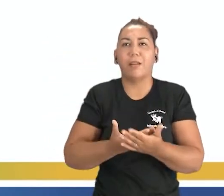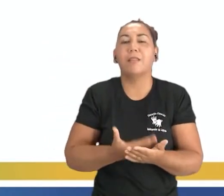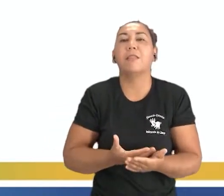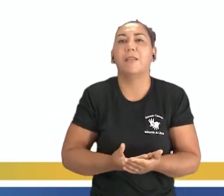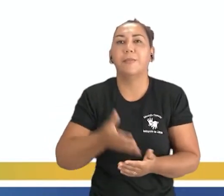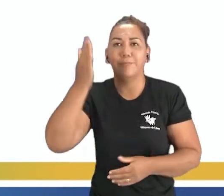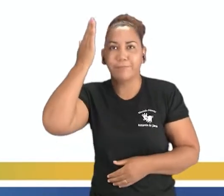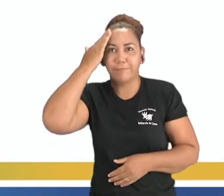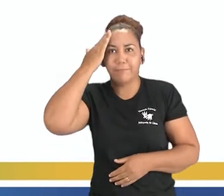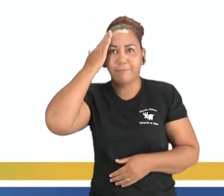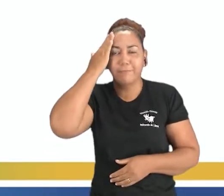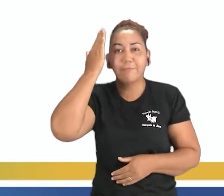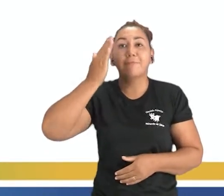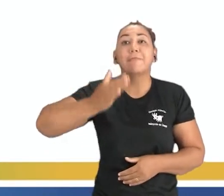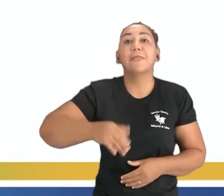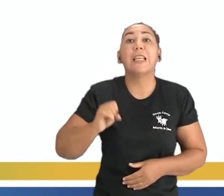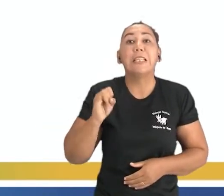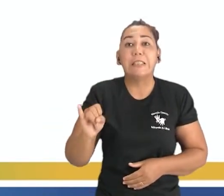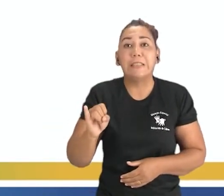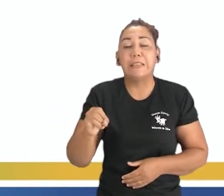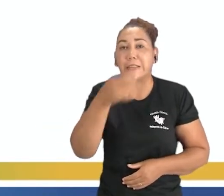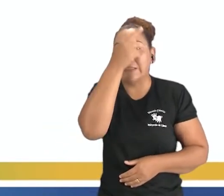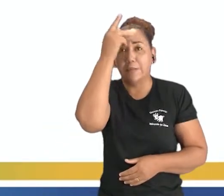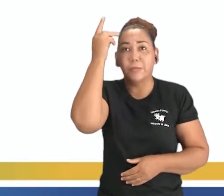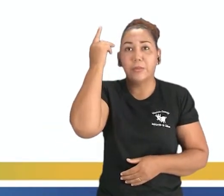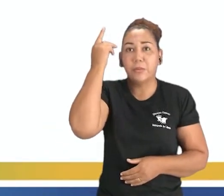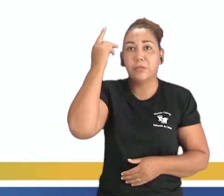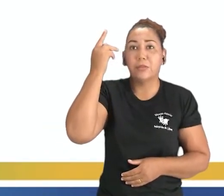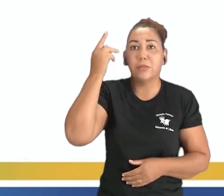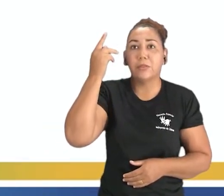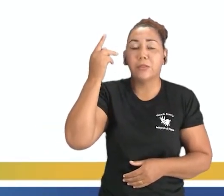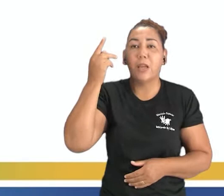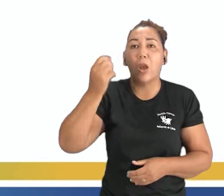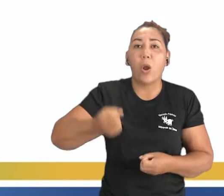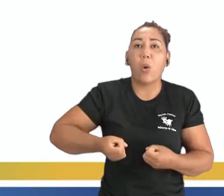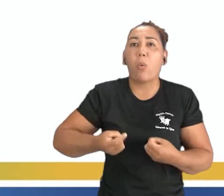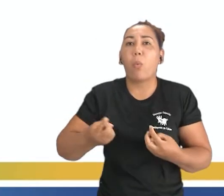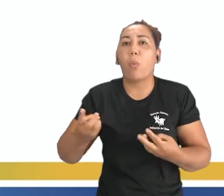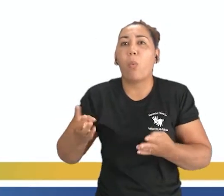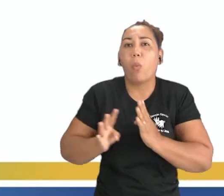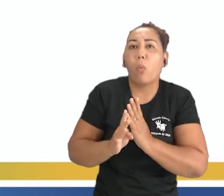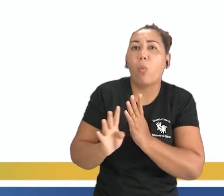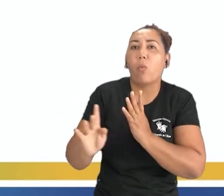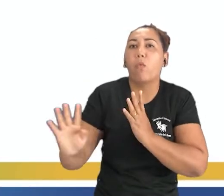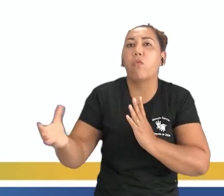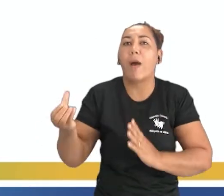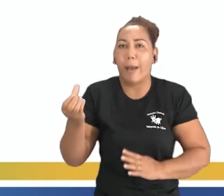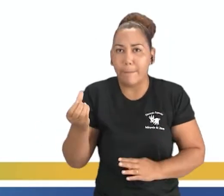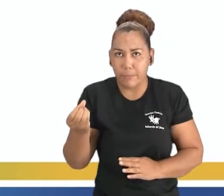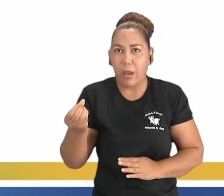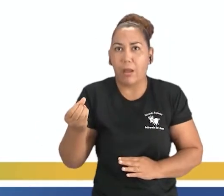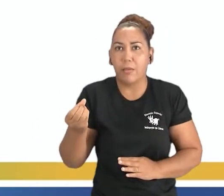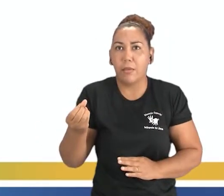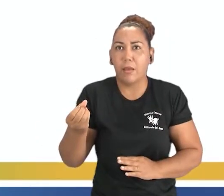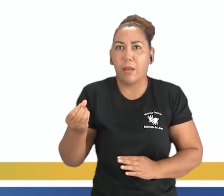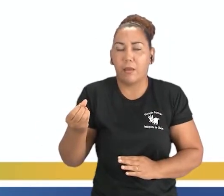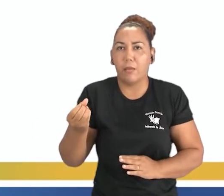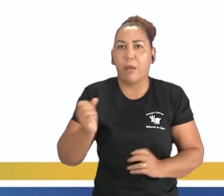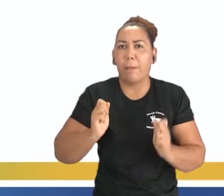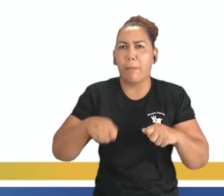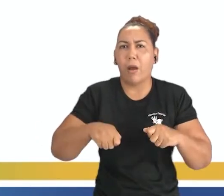entender aí que se a pessoa, né, de quantos modos diferentes nós podemos colocar 6 pessoas numa fila, então nós vamos